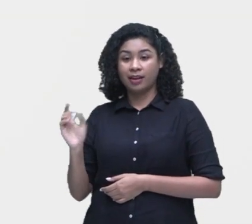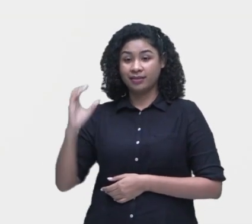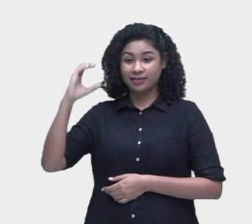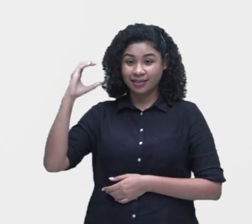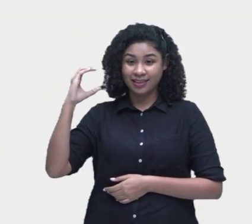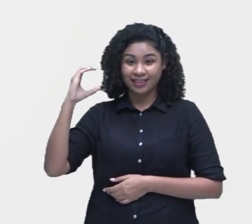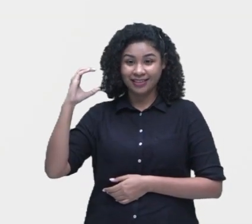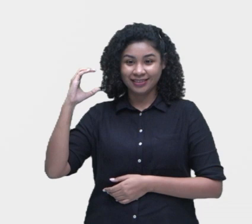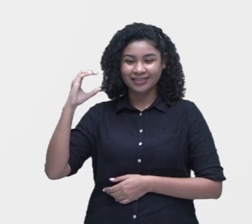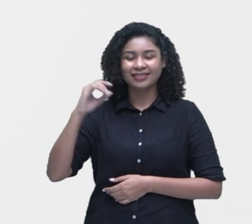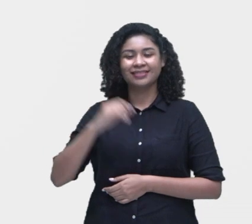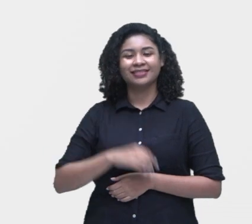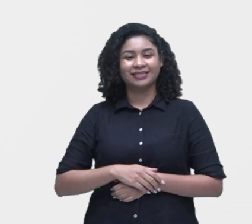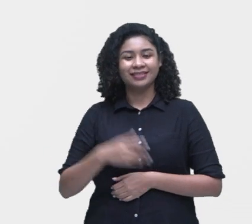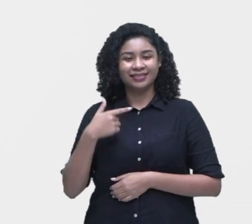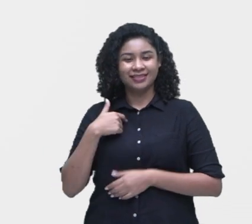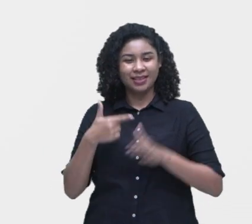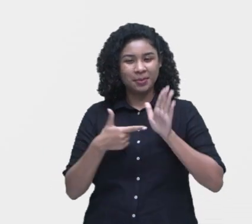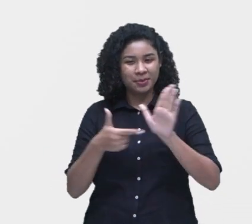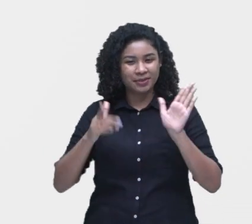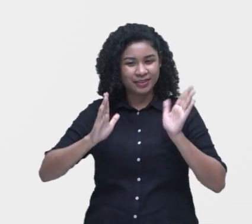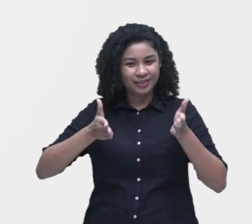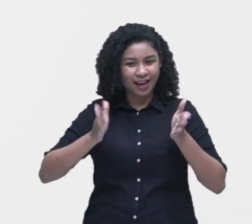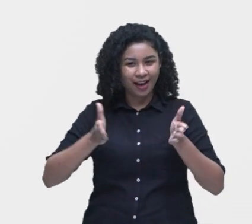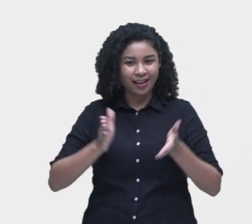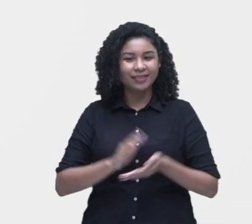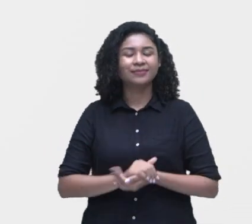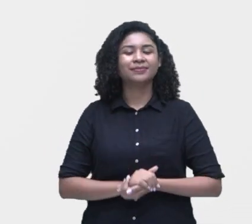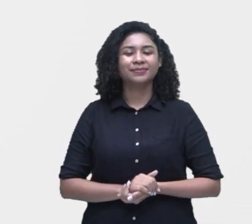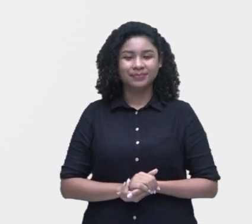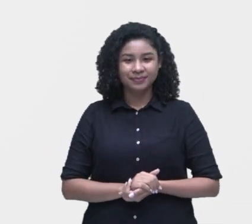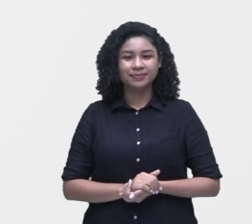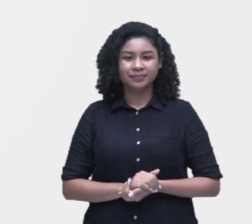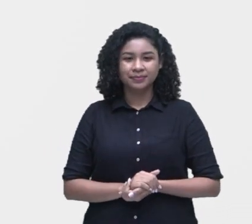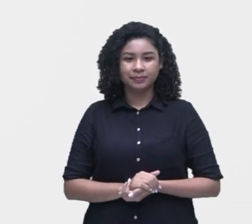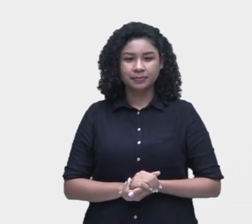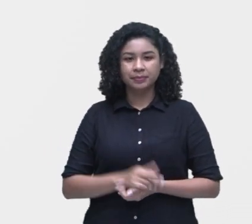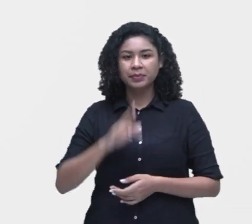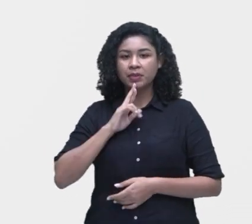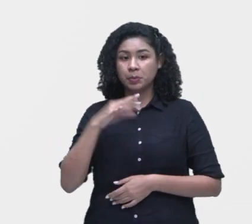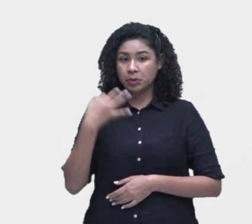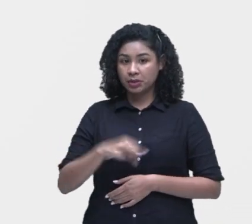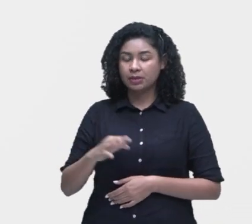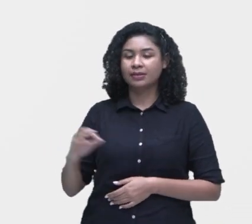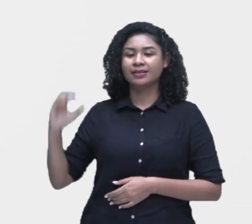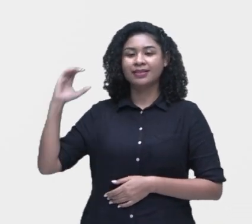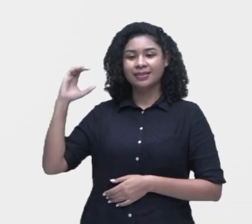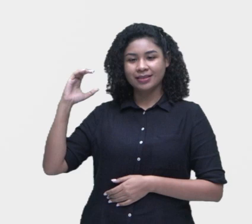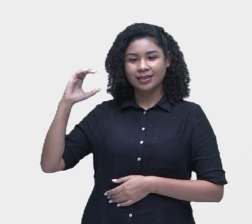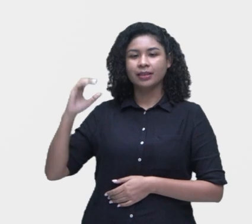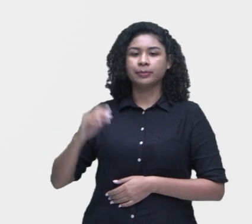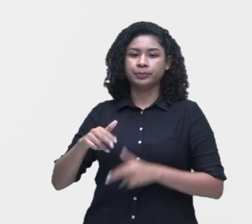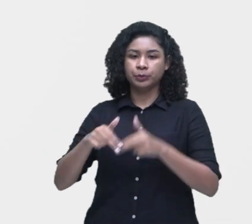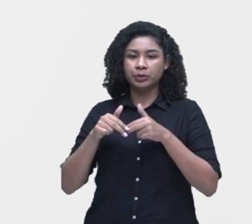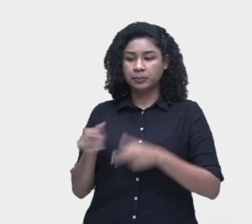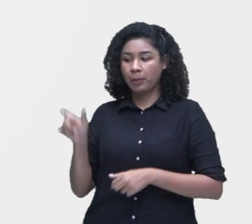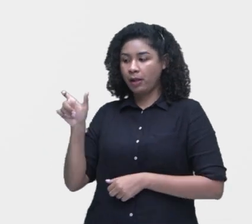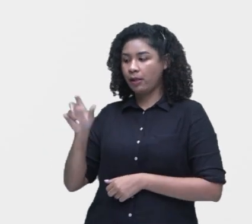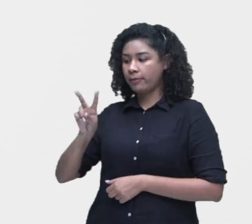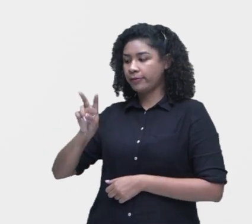né? Eu já marquei lá para você. Então, a alternativa correta é a C, uma vez que a palavra